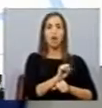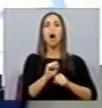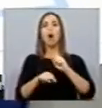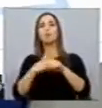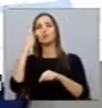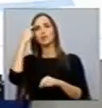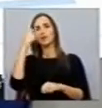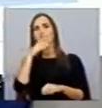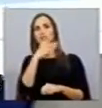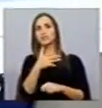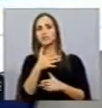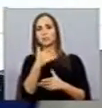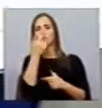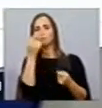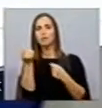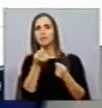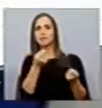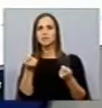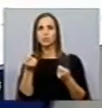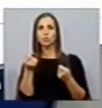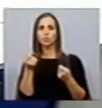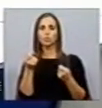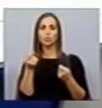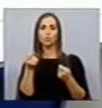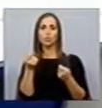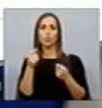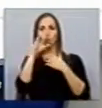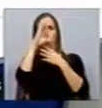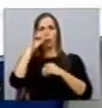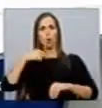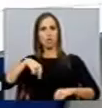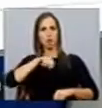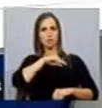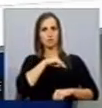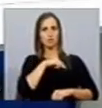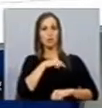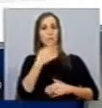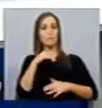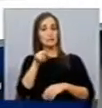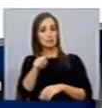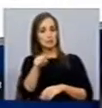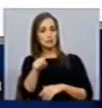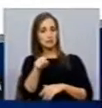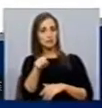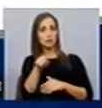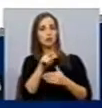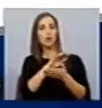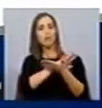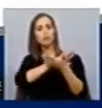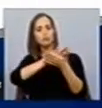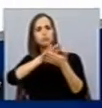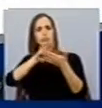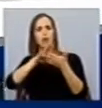um parto, digamos assim, muito parecido também com a nossa própria Lua, mas de facto aquela cratera Stickney na superfície de Phobos é